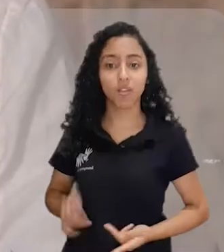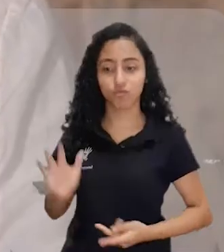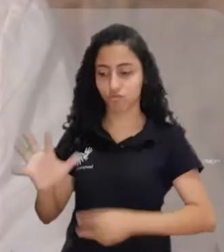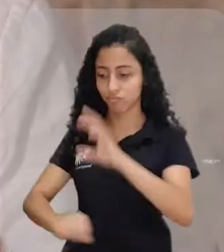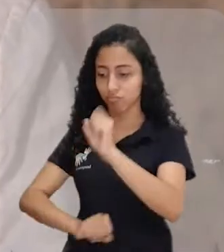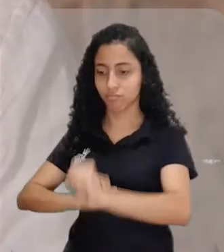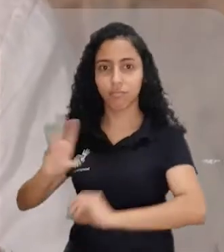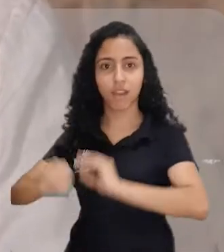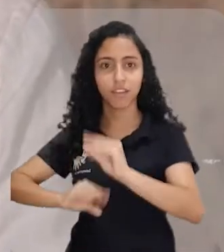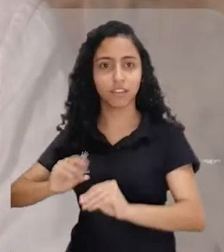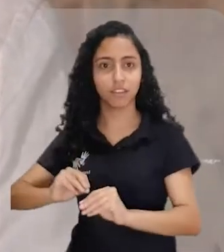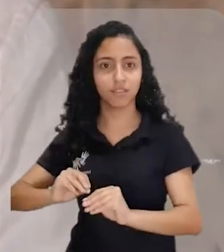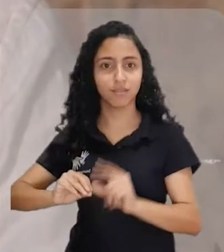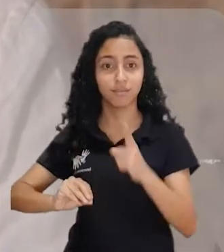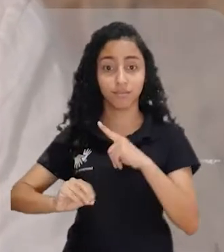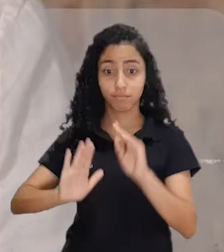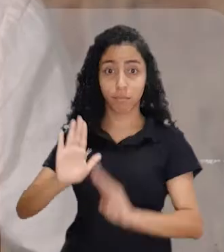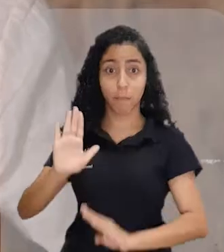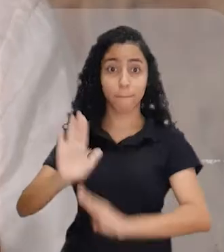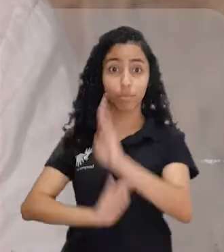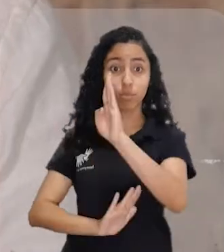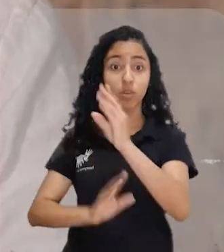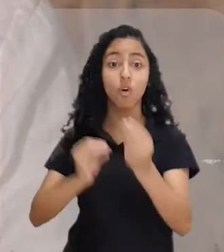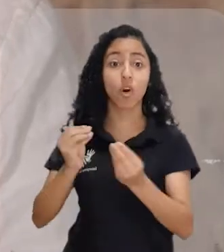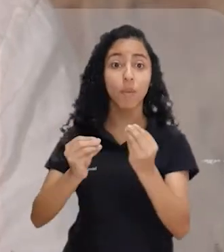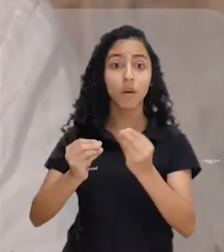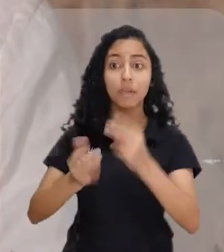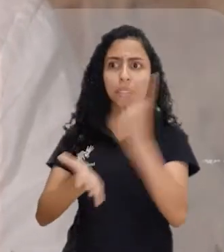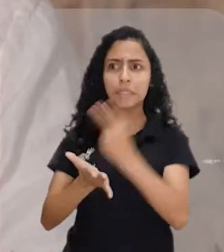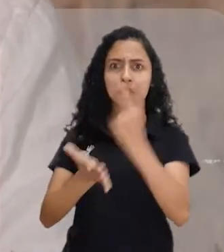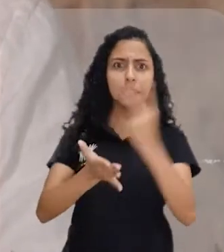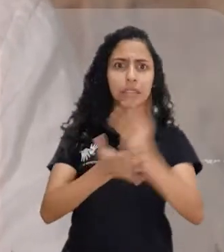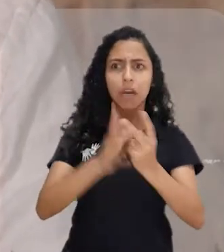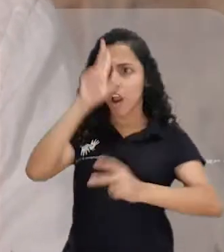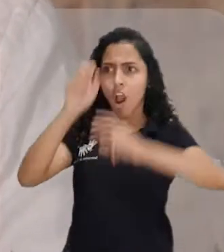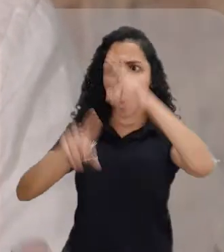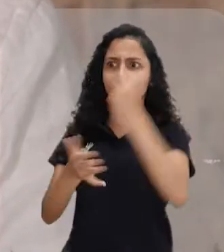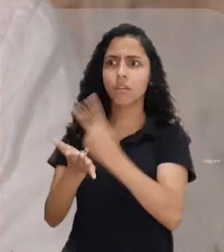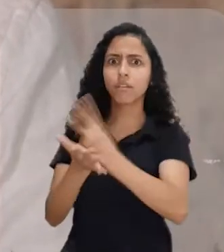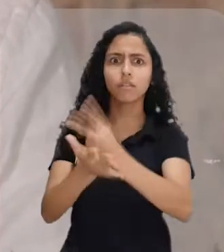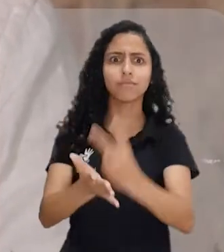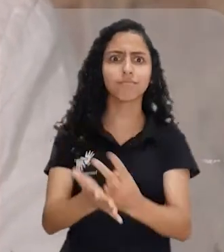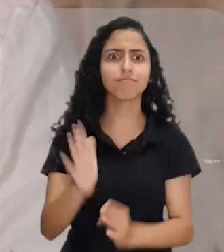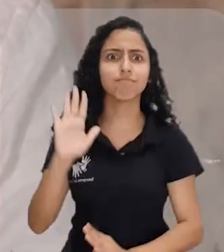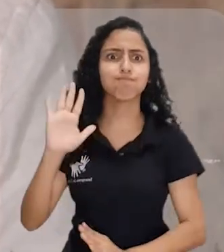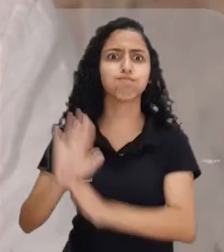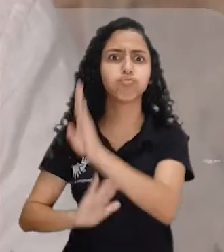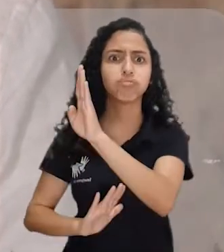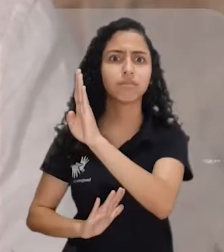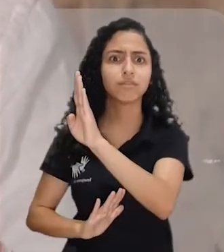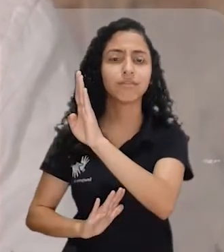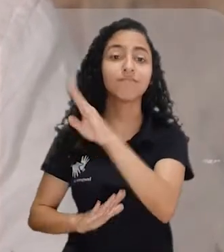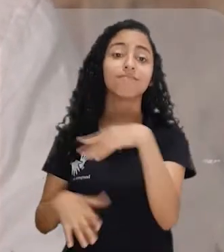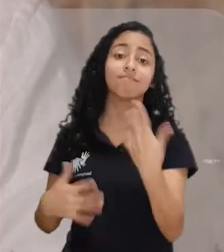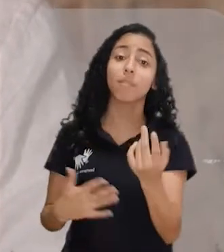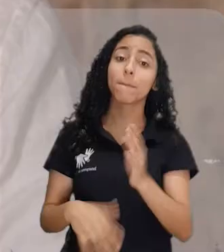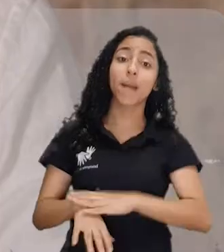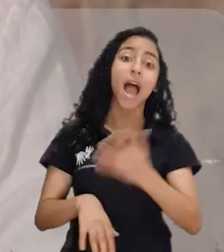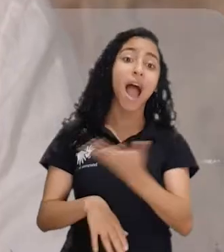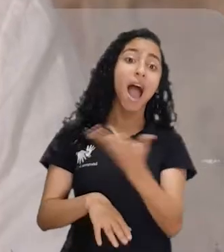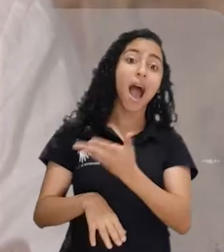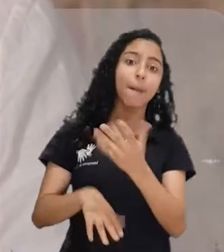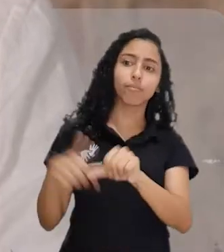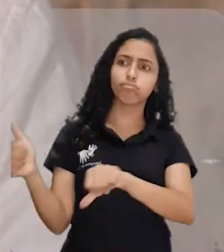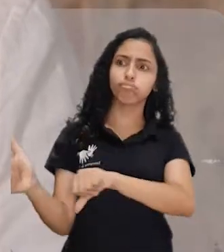lado, as perturbações antrópicas, a taxa delas é tão alta que a gente tem intensidade e frequência num ritmo muito alto.